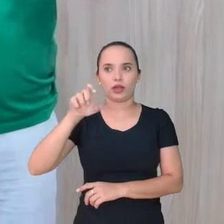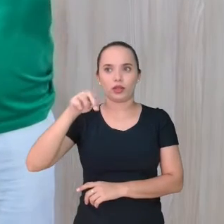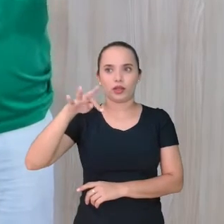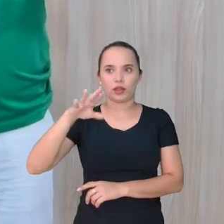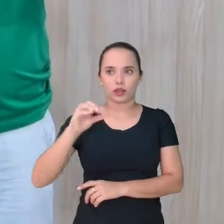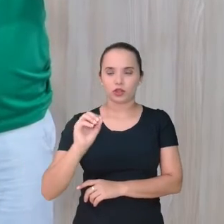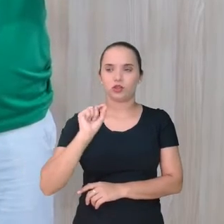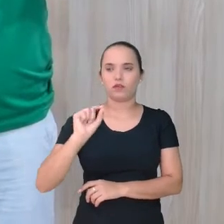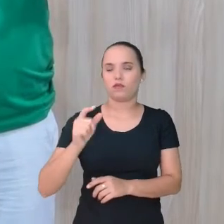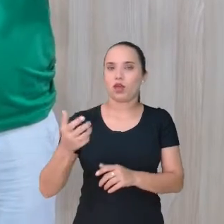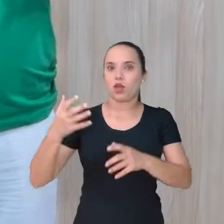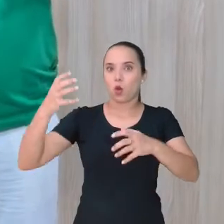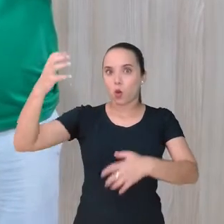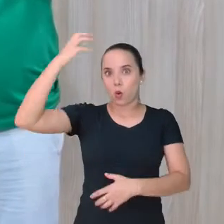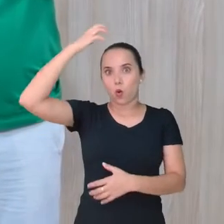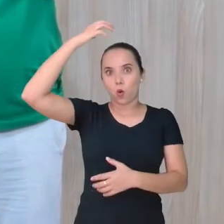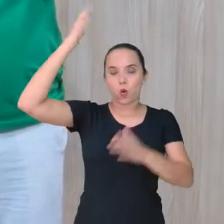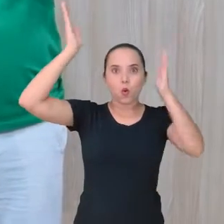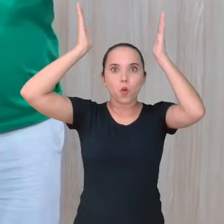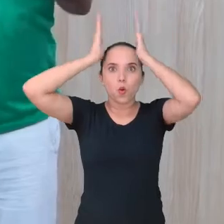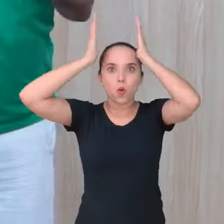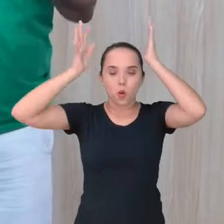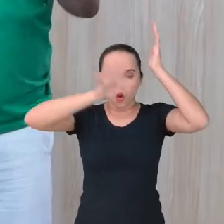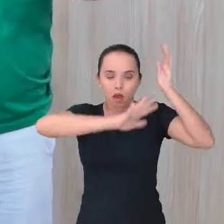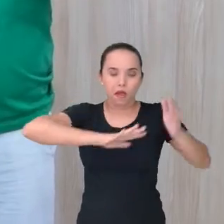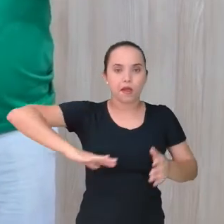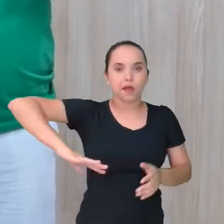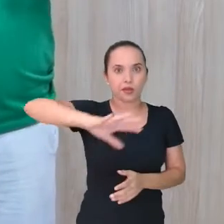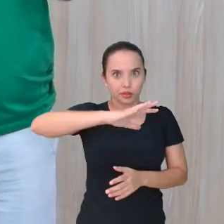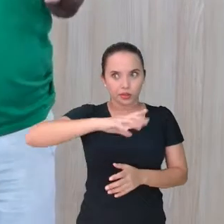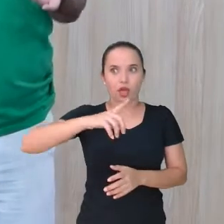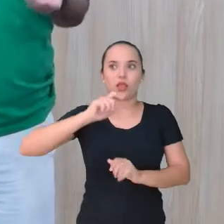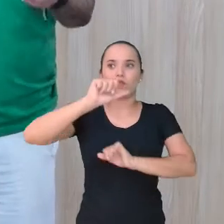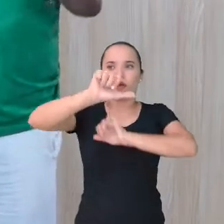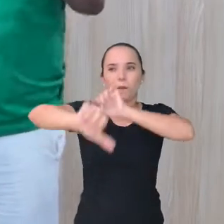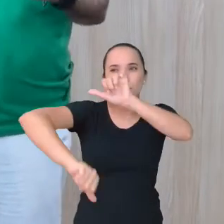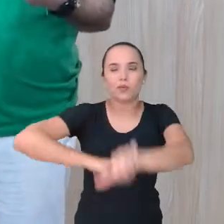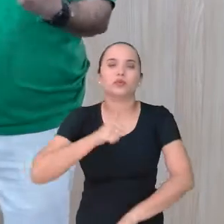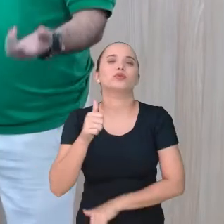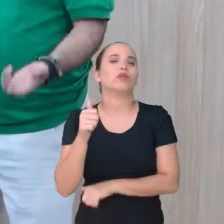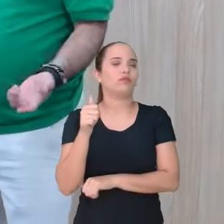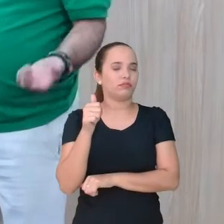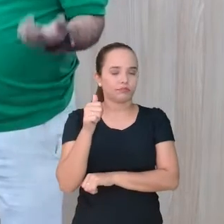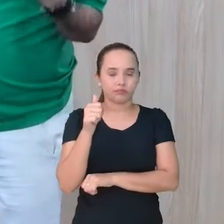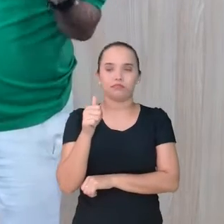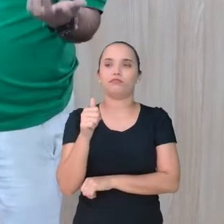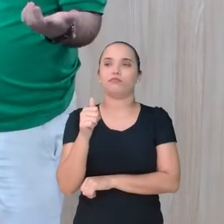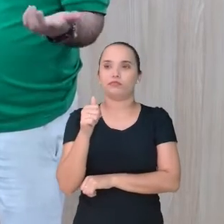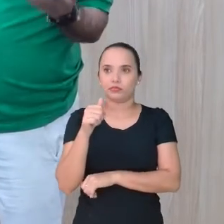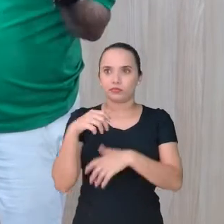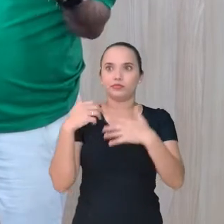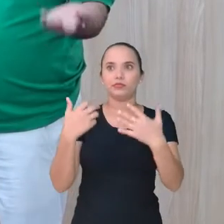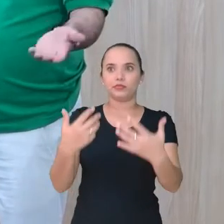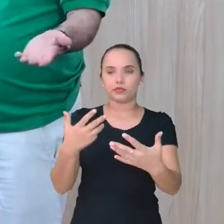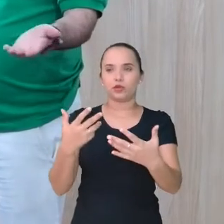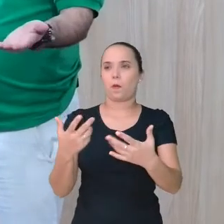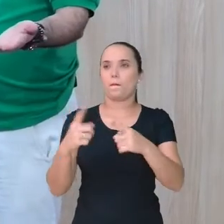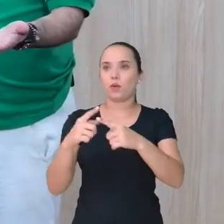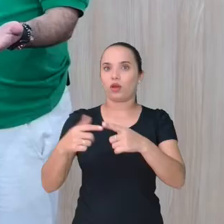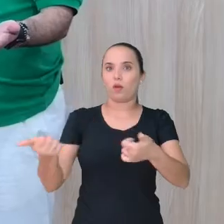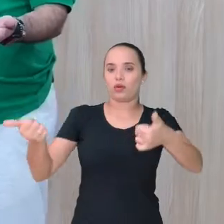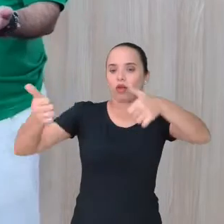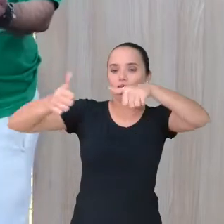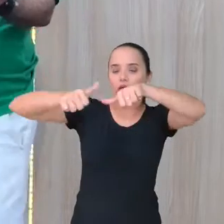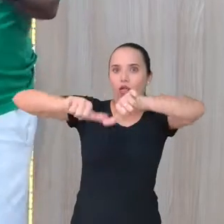crise que vai favorecer, inclusive, ali a mudança, né, de dinastia, né. Então,